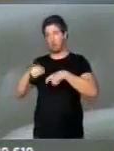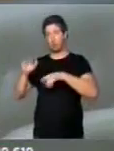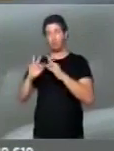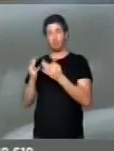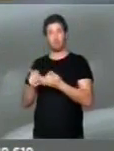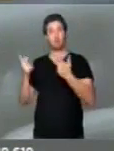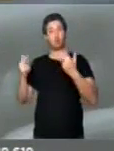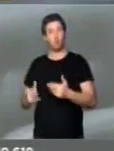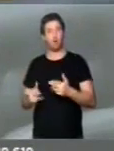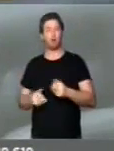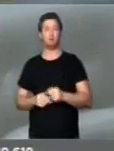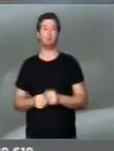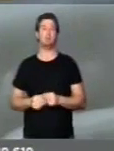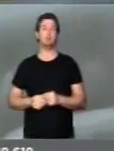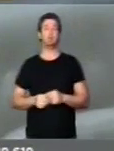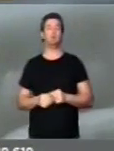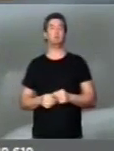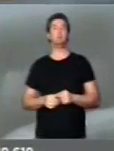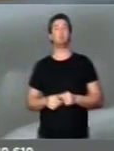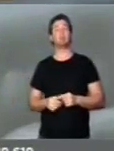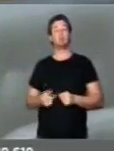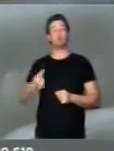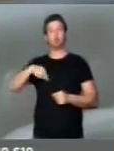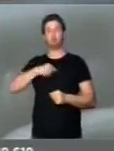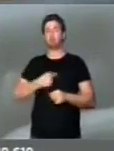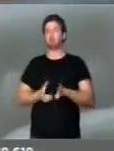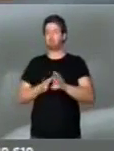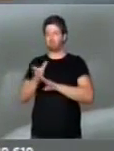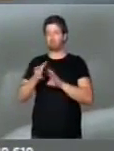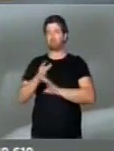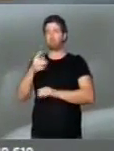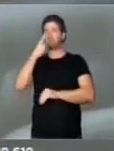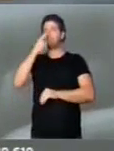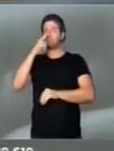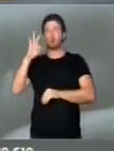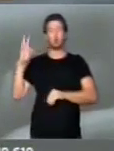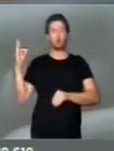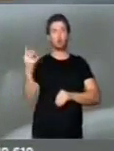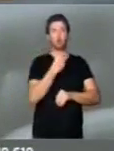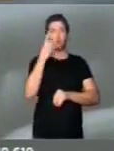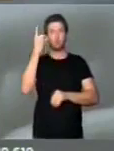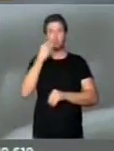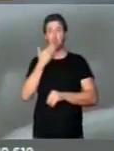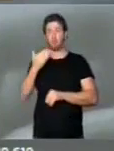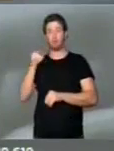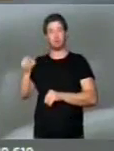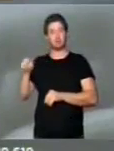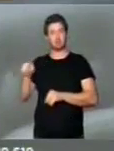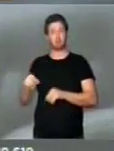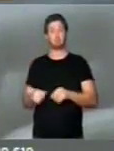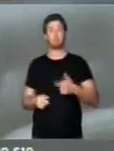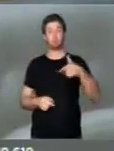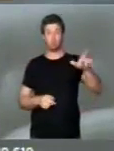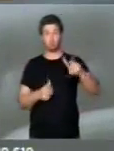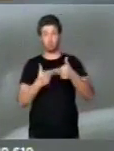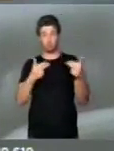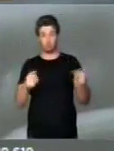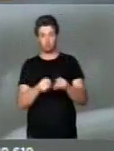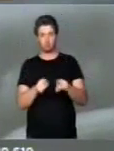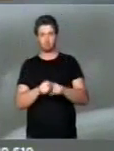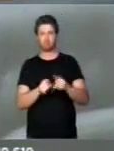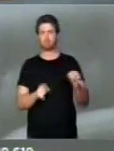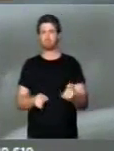como tem hoje, e com certeza nós vamos sensibilizar todos os parlamentares para dar prioridade. E outro tema levantado aqui,